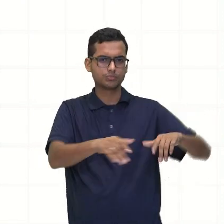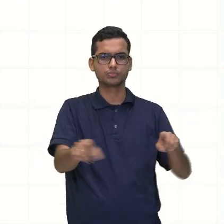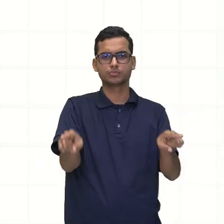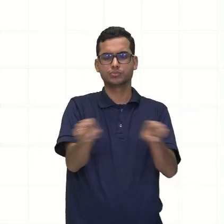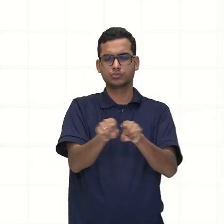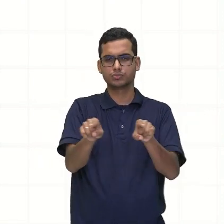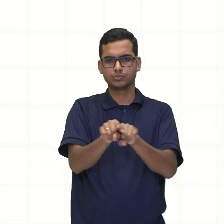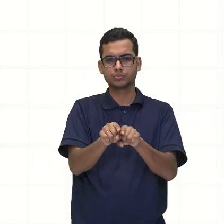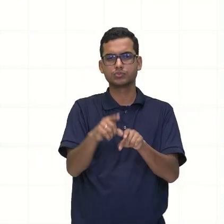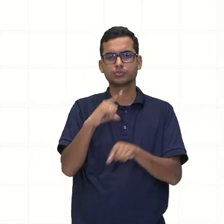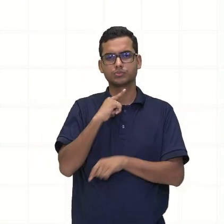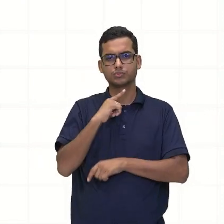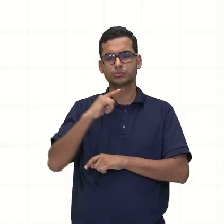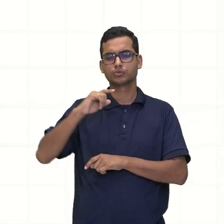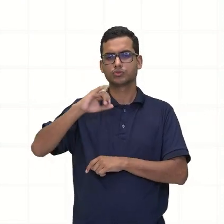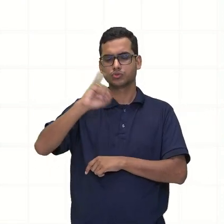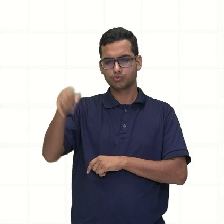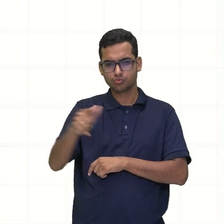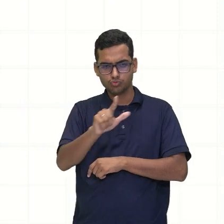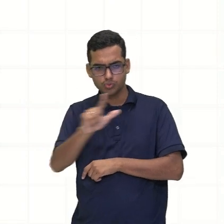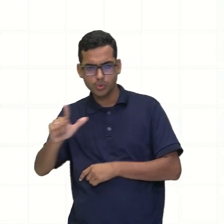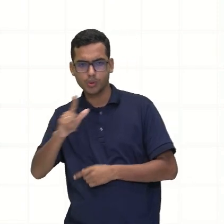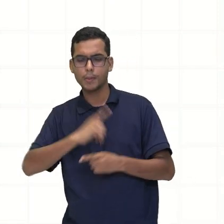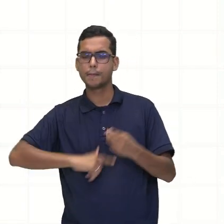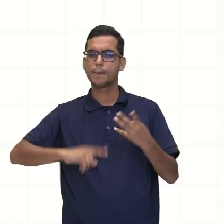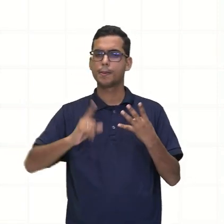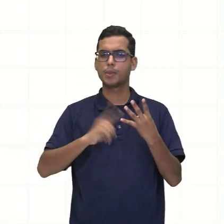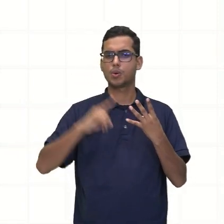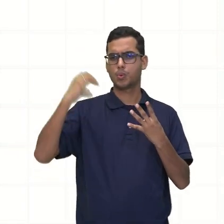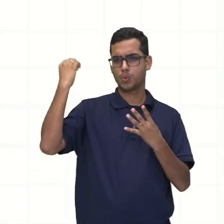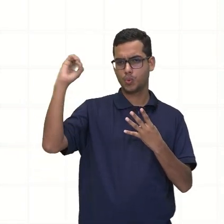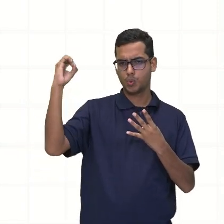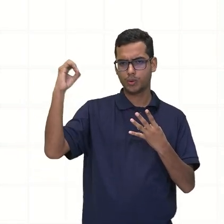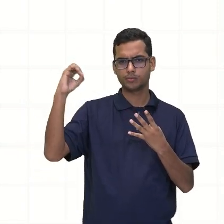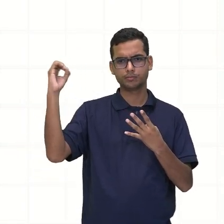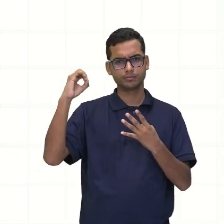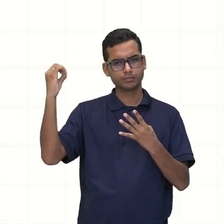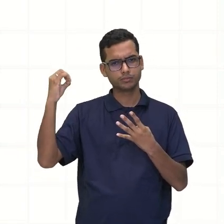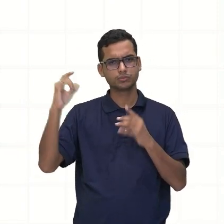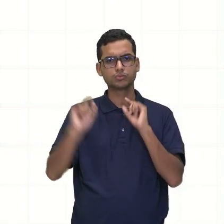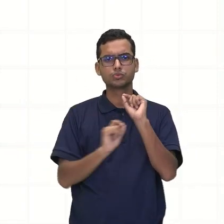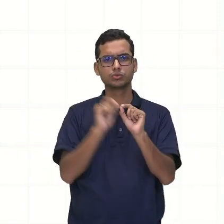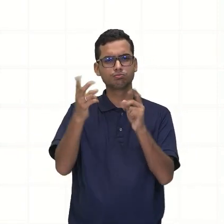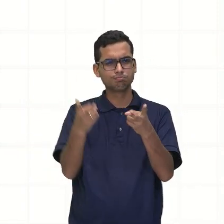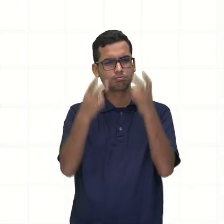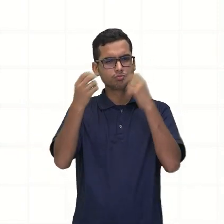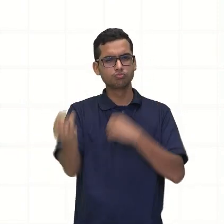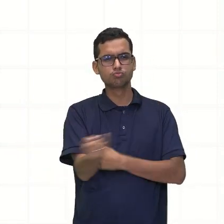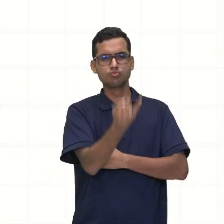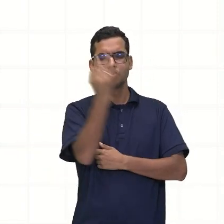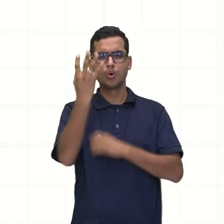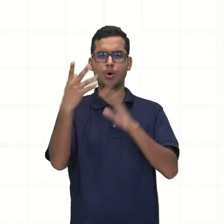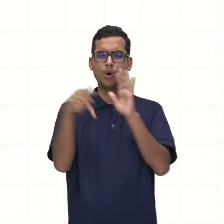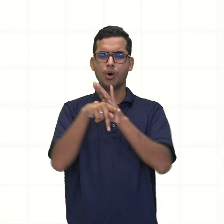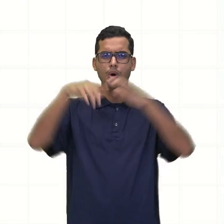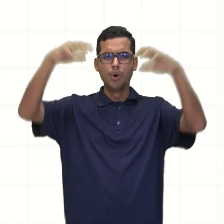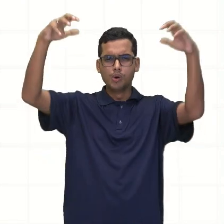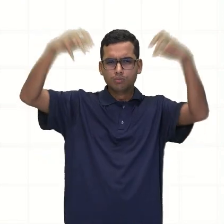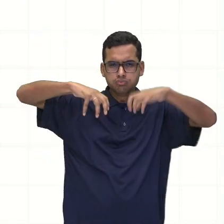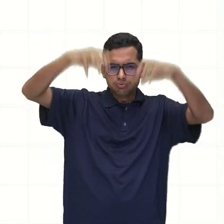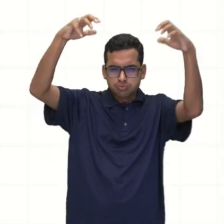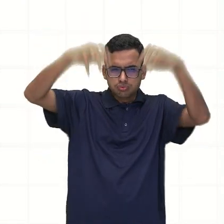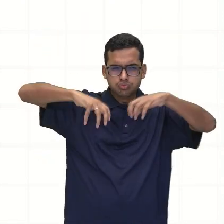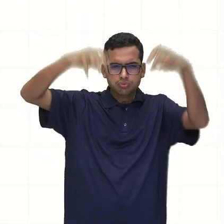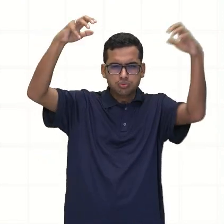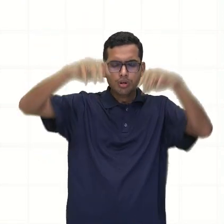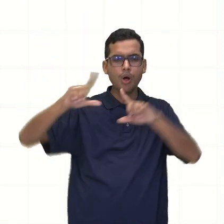julho, né, aqui em outubro, a gente observa essa quantidade de chuvas, né, aí na barrinha, que ela vai